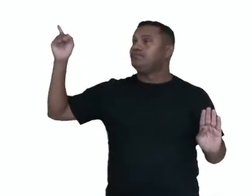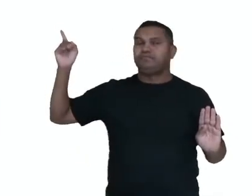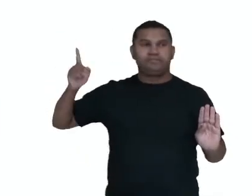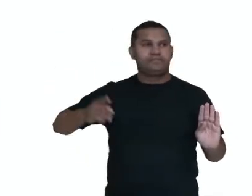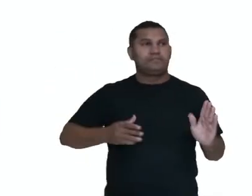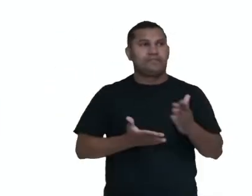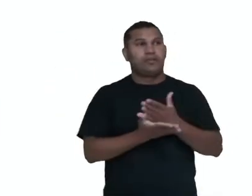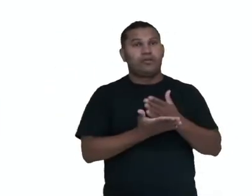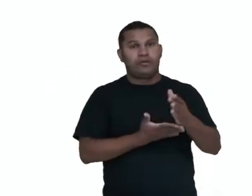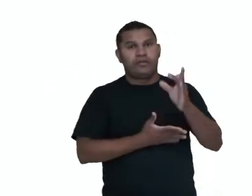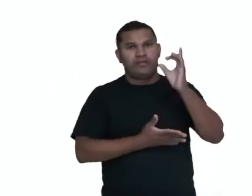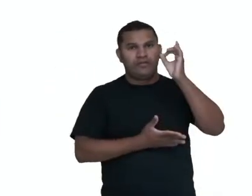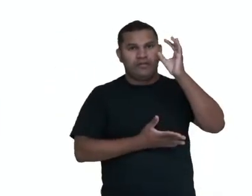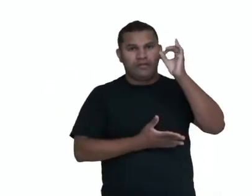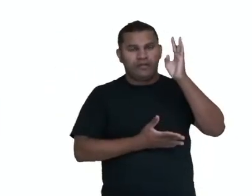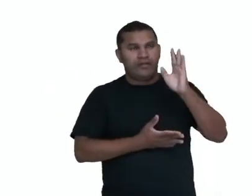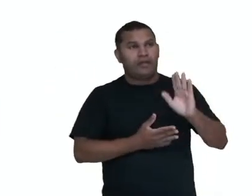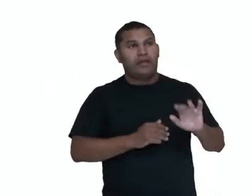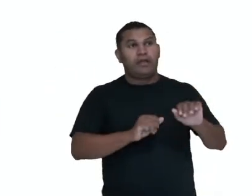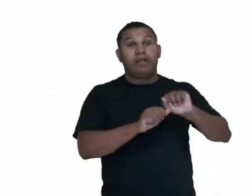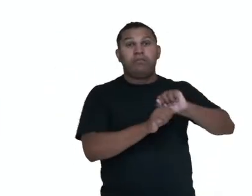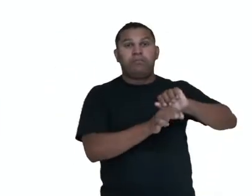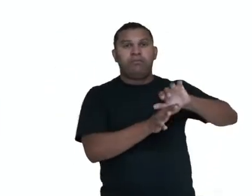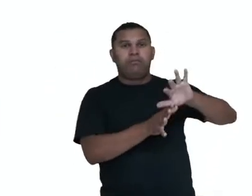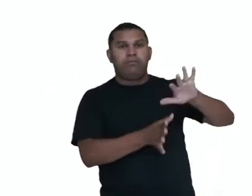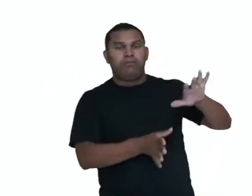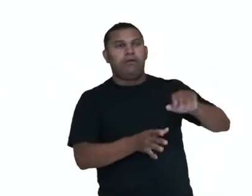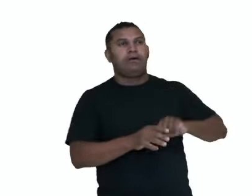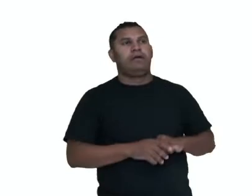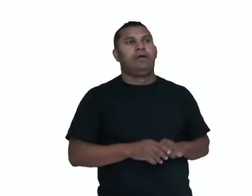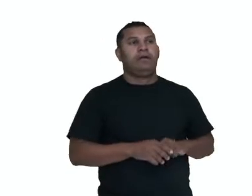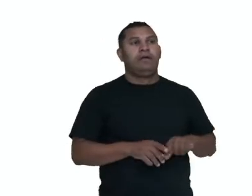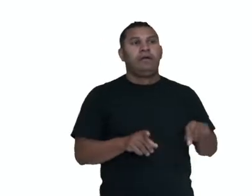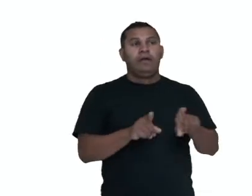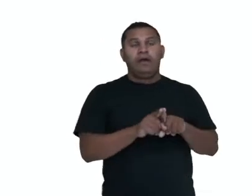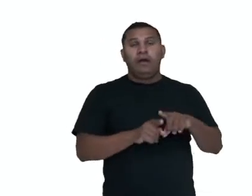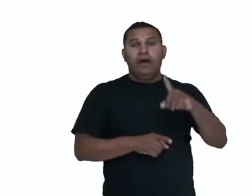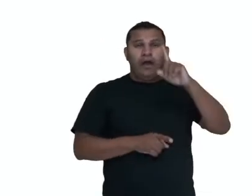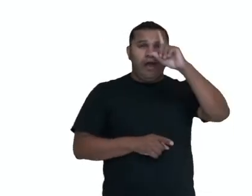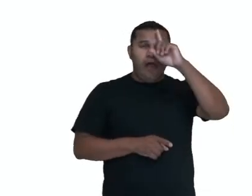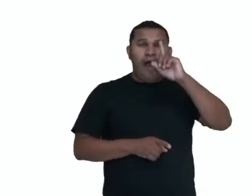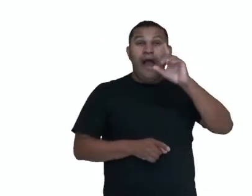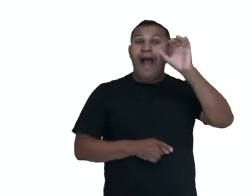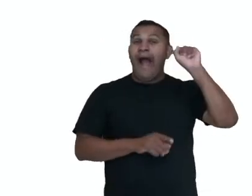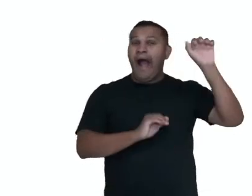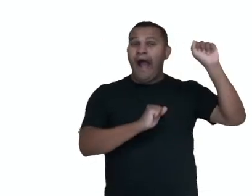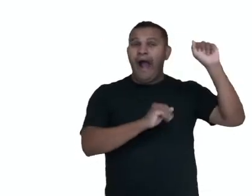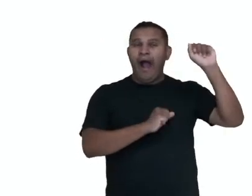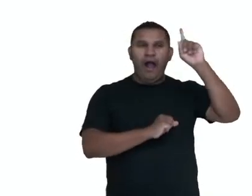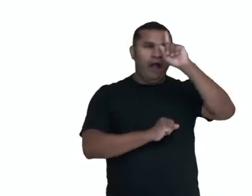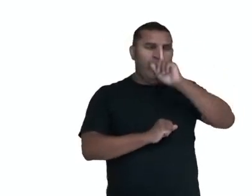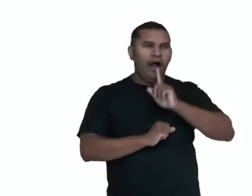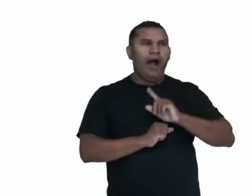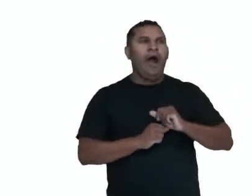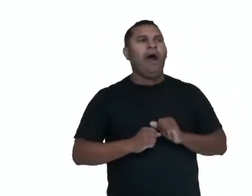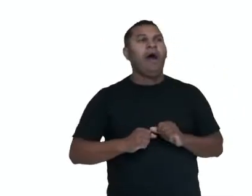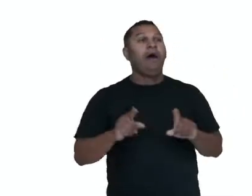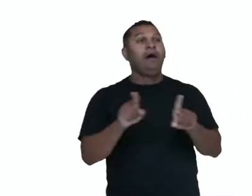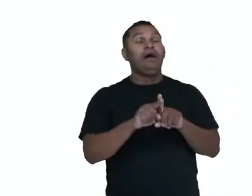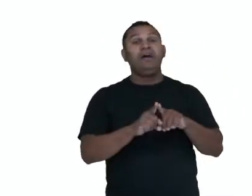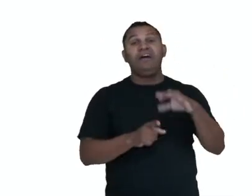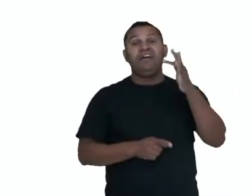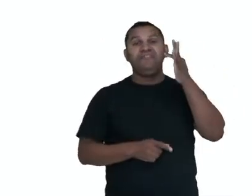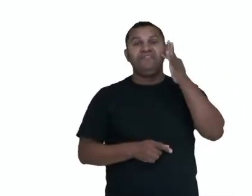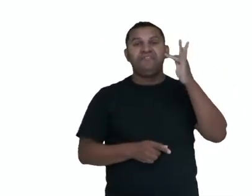França em amarelo, a região aqui da América Espanhola, a Espanha, Vejam aqui a França, aqui